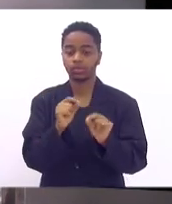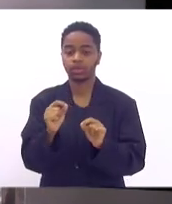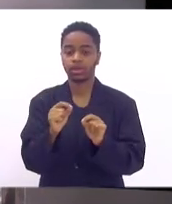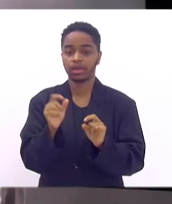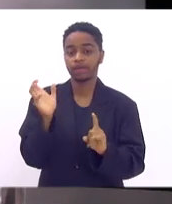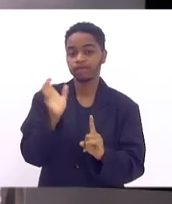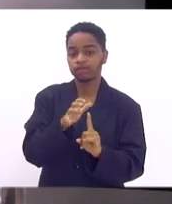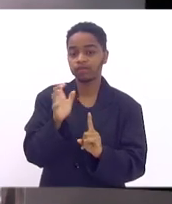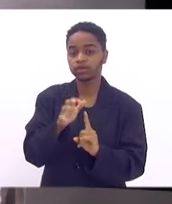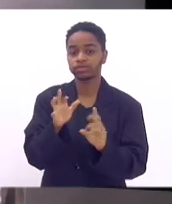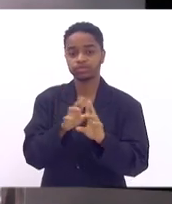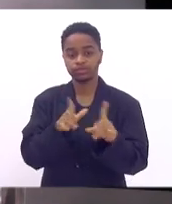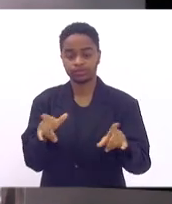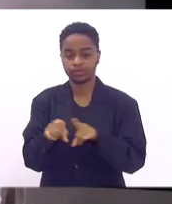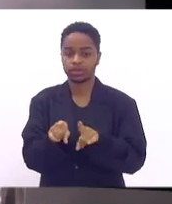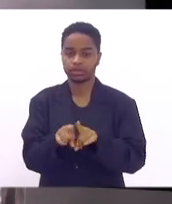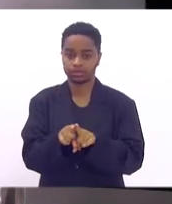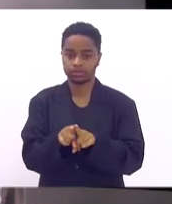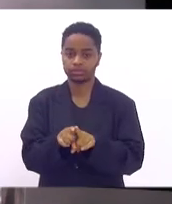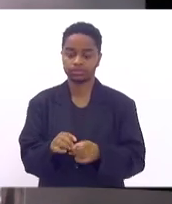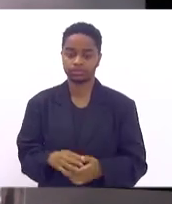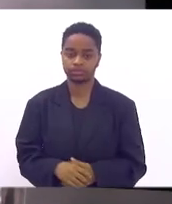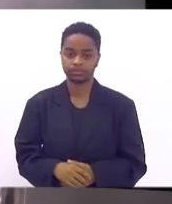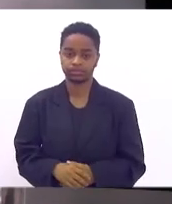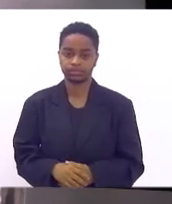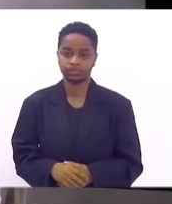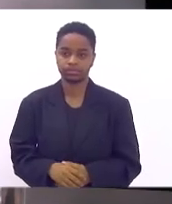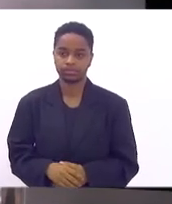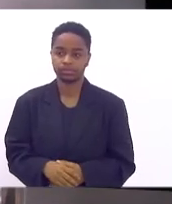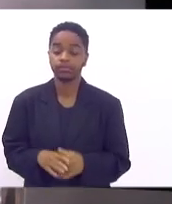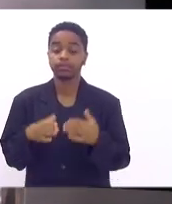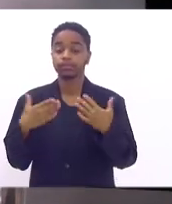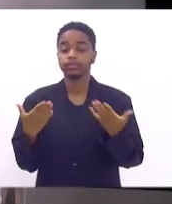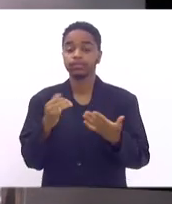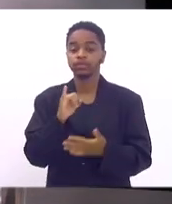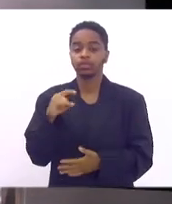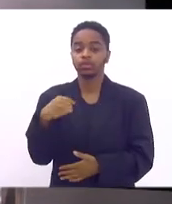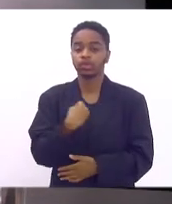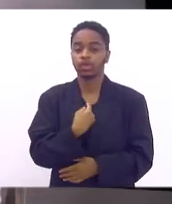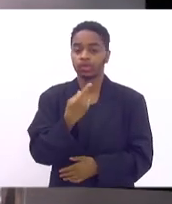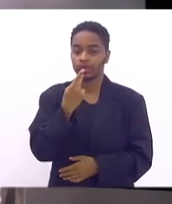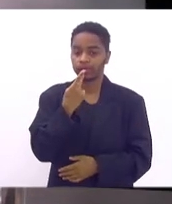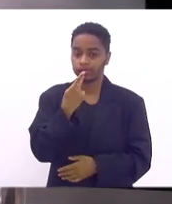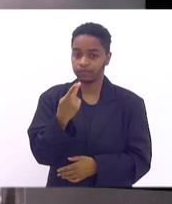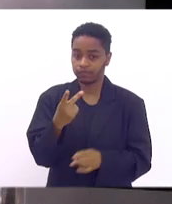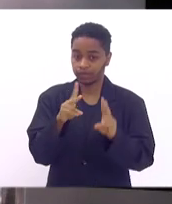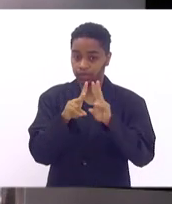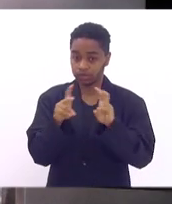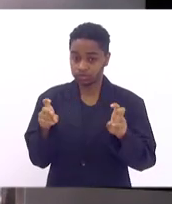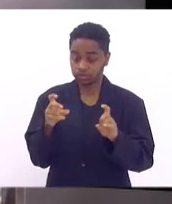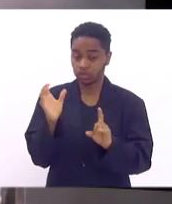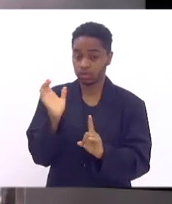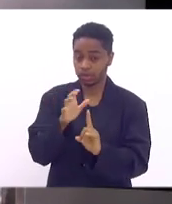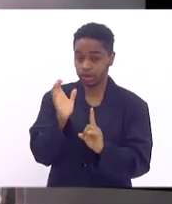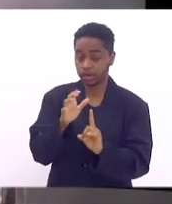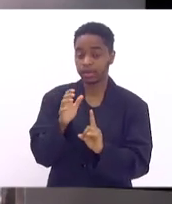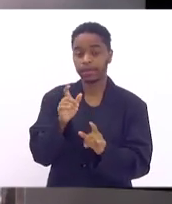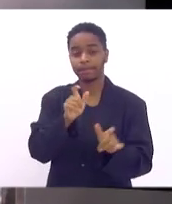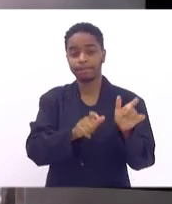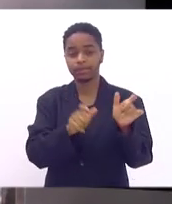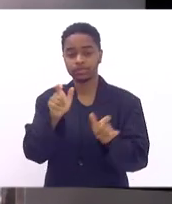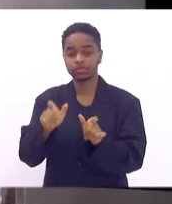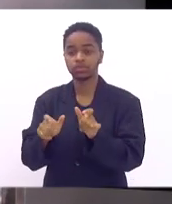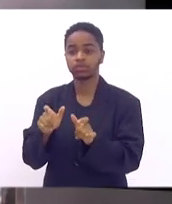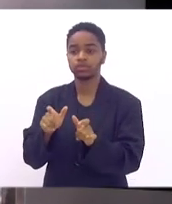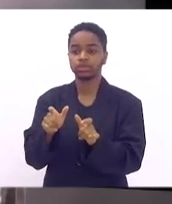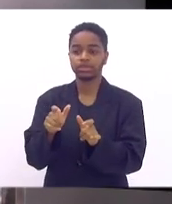impactos eles sejam muito diferentes também em cada vítima. Então, quando a gente fala desses impactos, as pessoas elas sempre chegam, com relação a